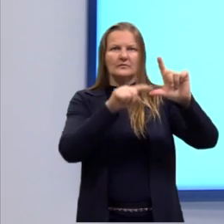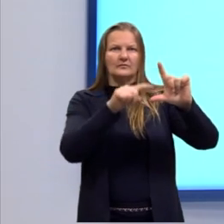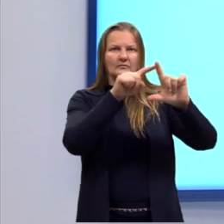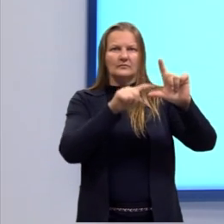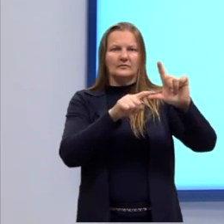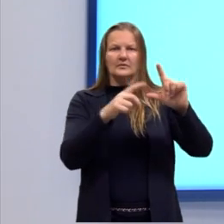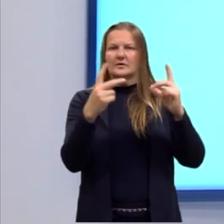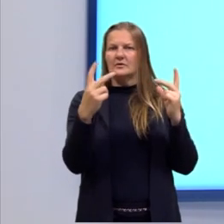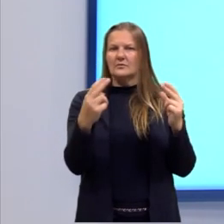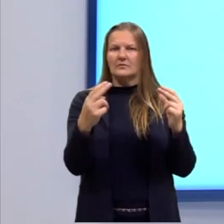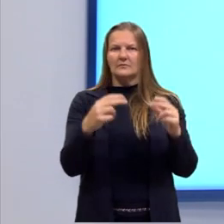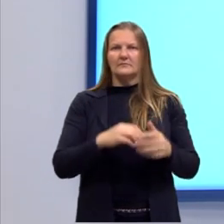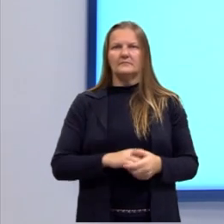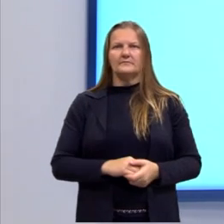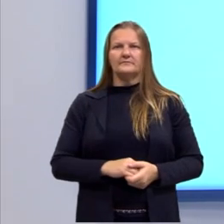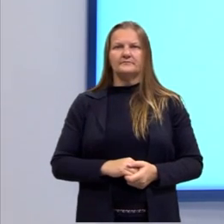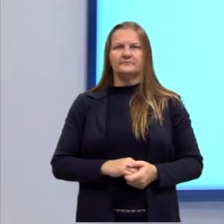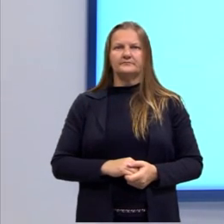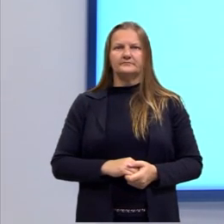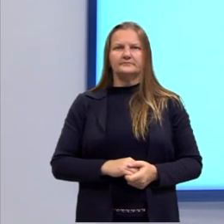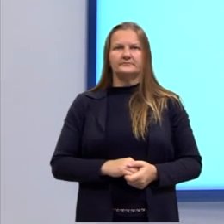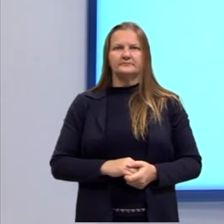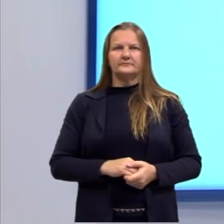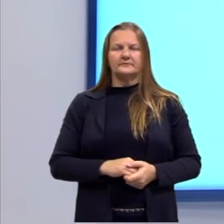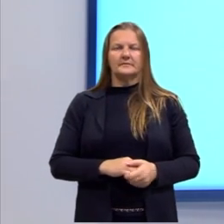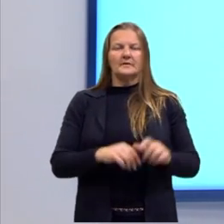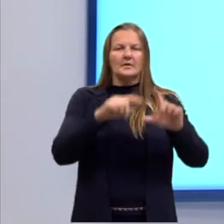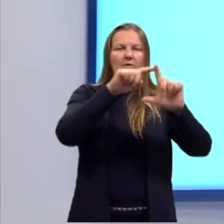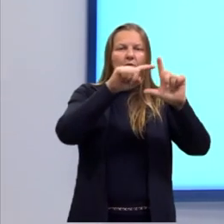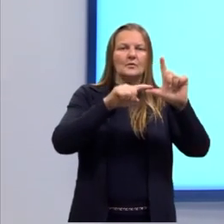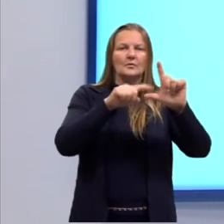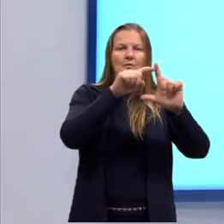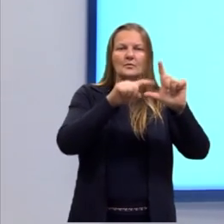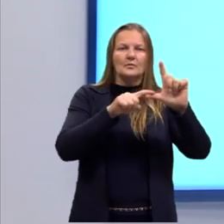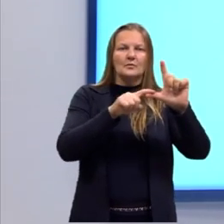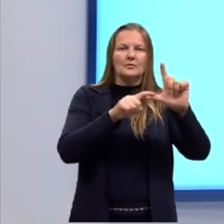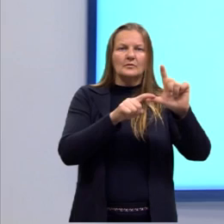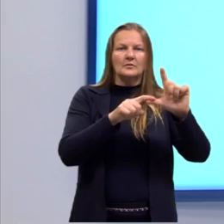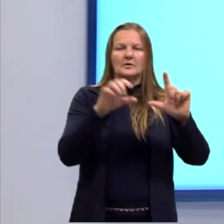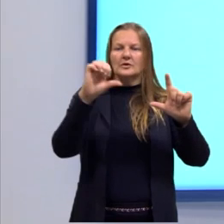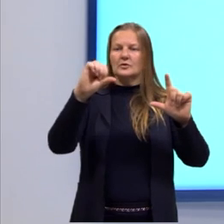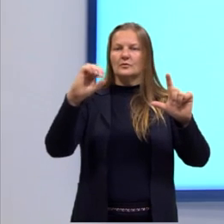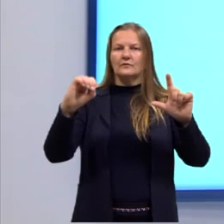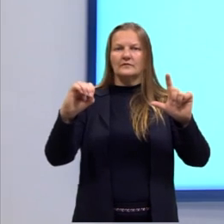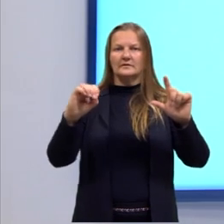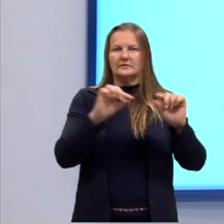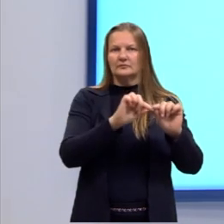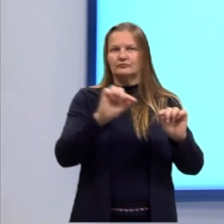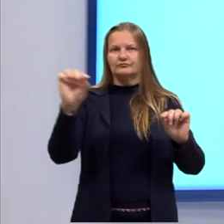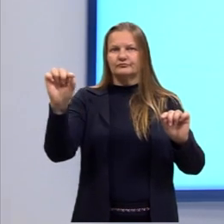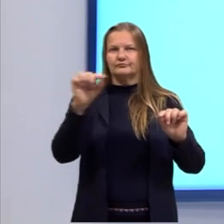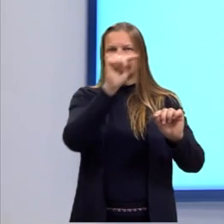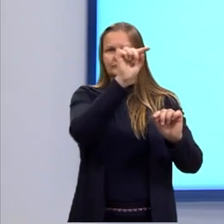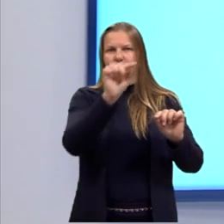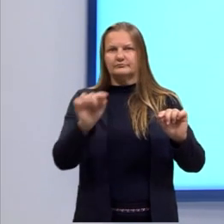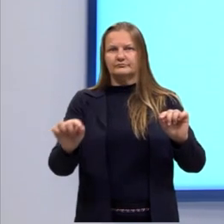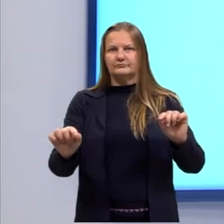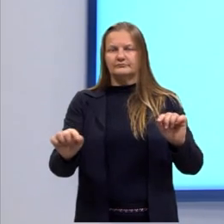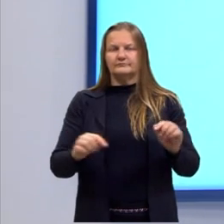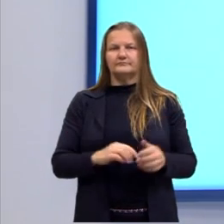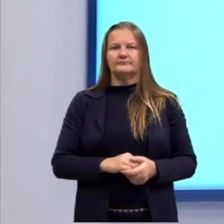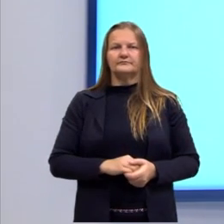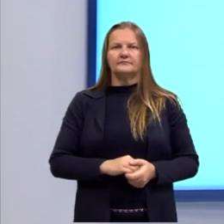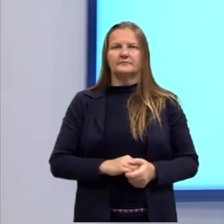retos ou seja quatro ângulos internos que medem 90 graus as diagonais